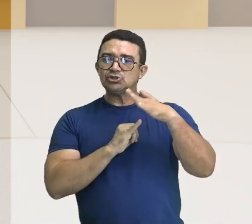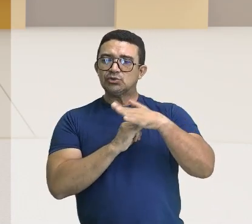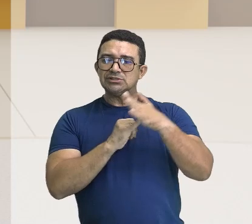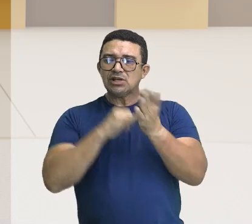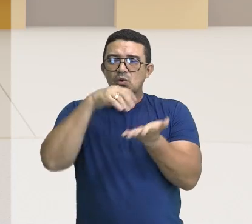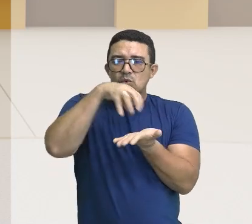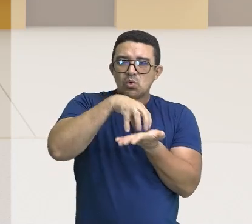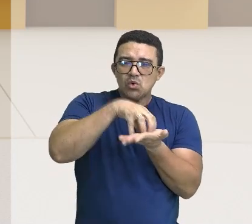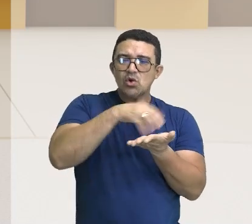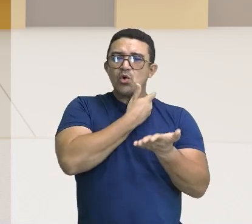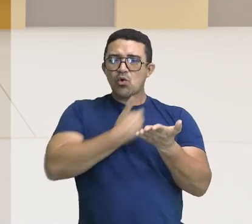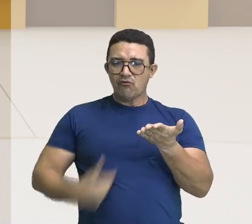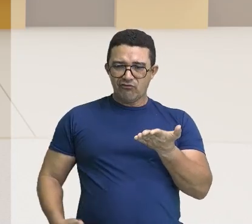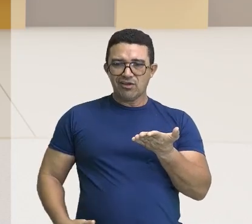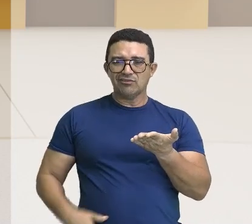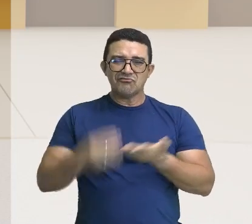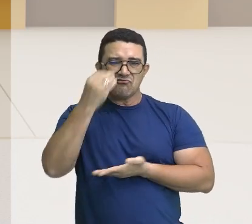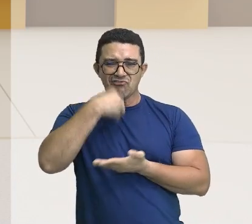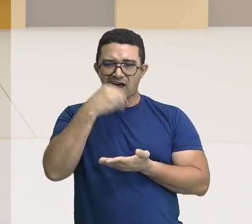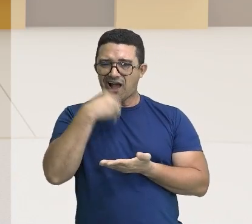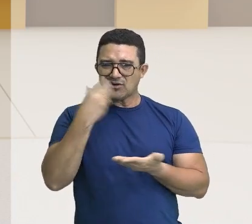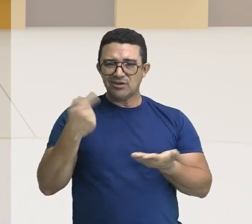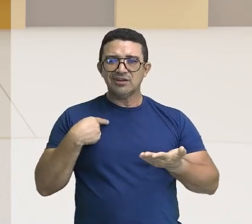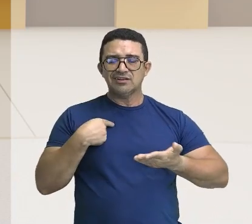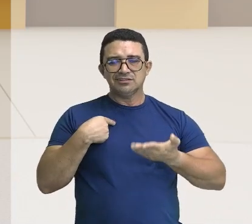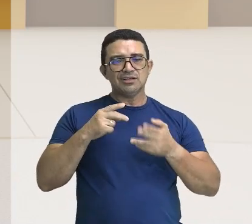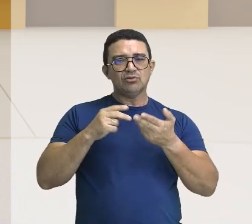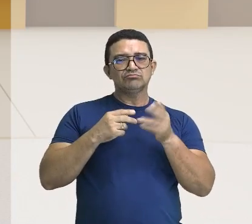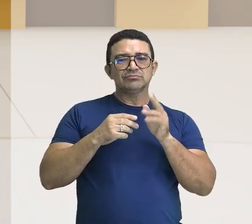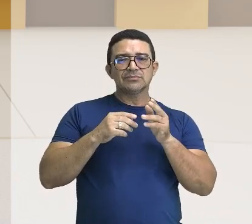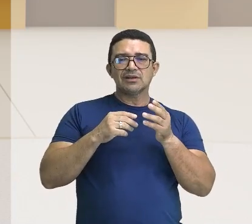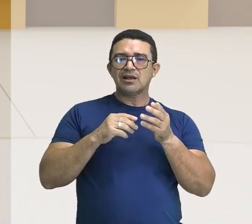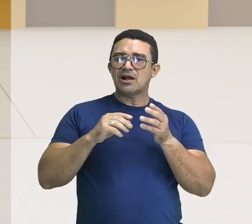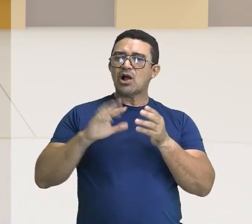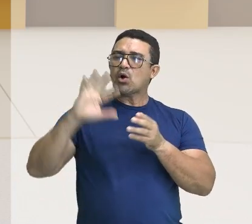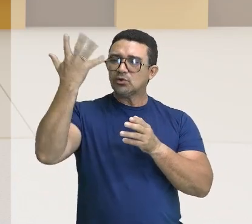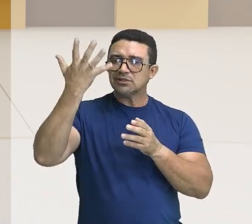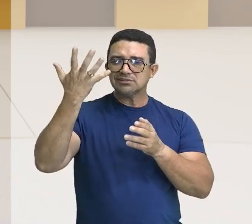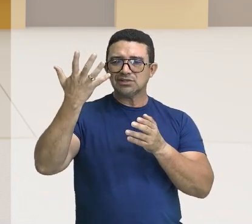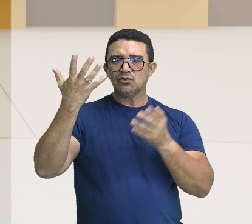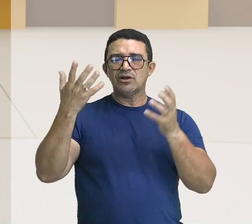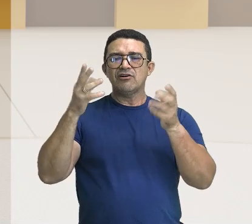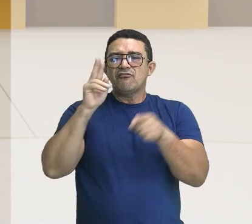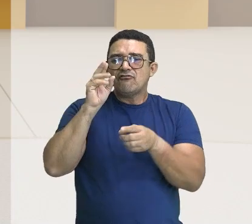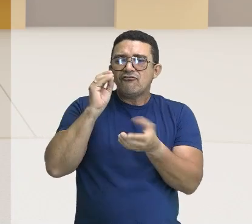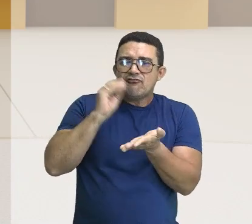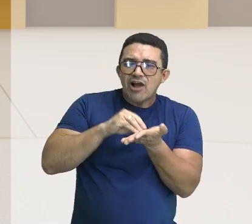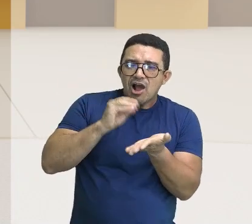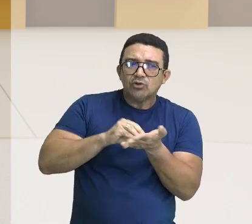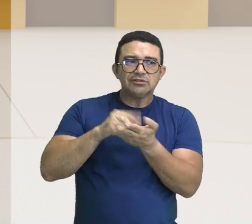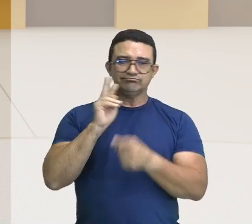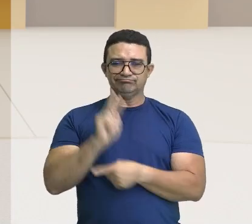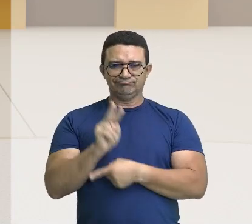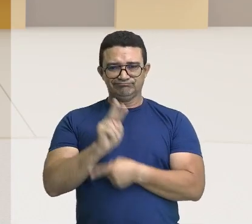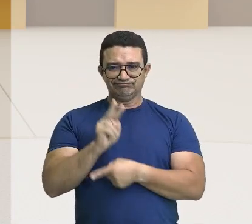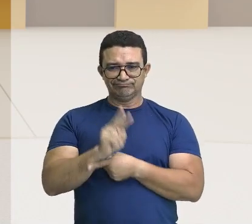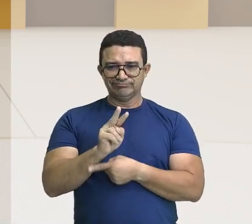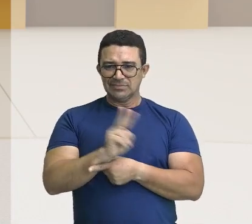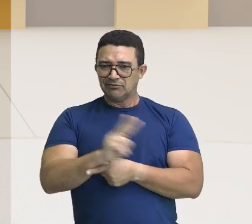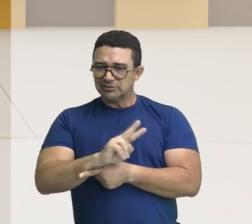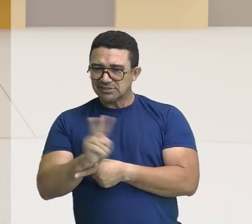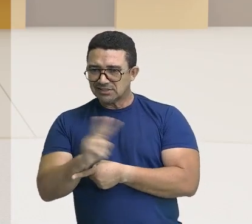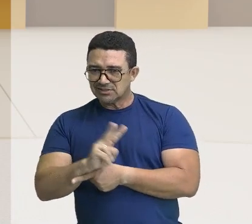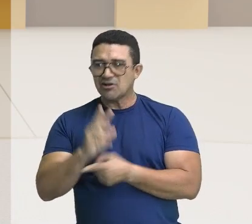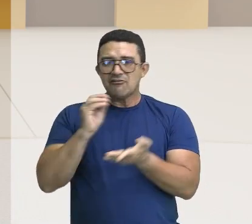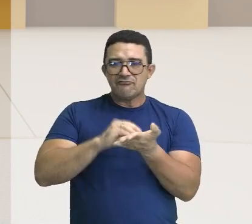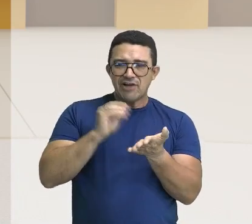no início, né, como uma das causas do desmatamento. Essa falta de fiscalização, essa falta de punição, ela acaba